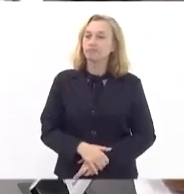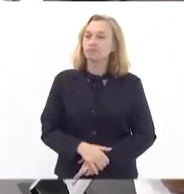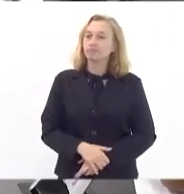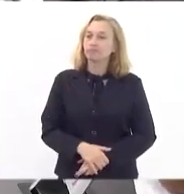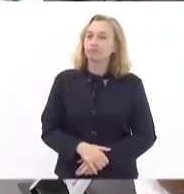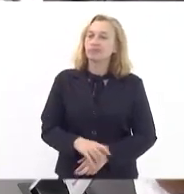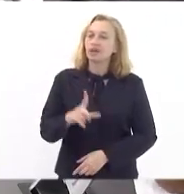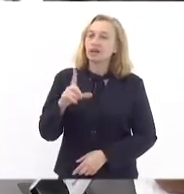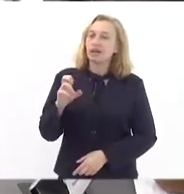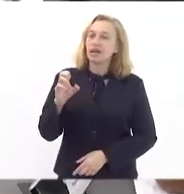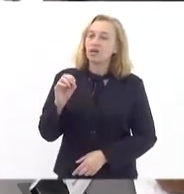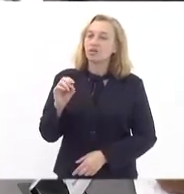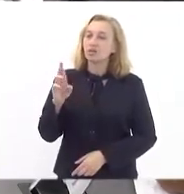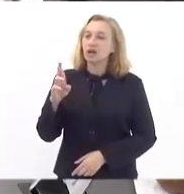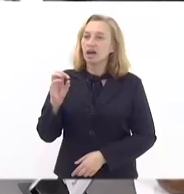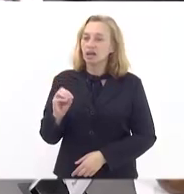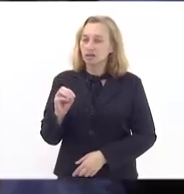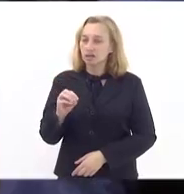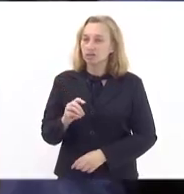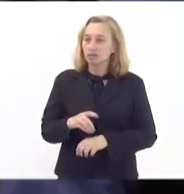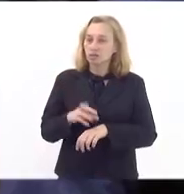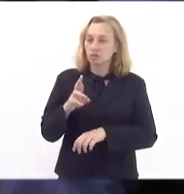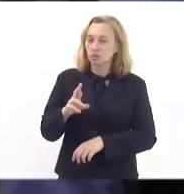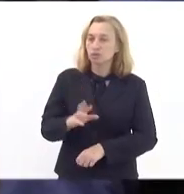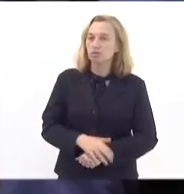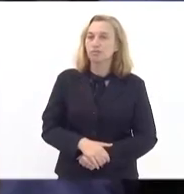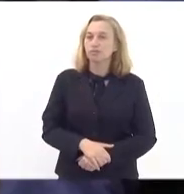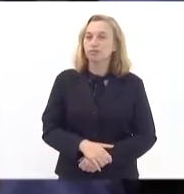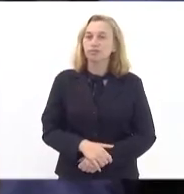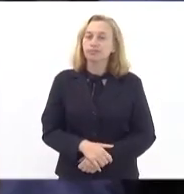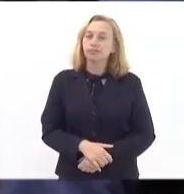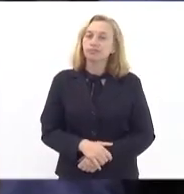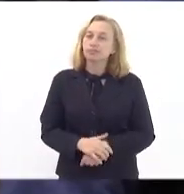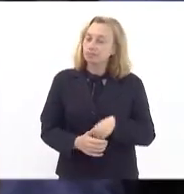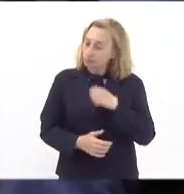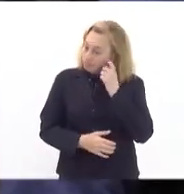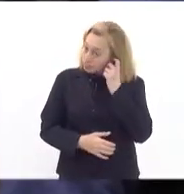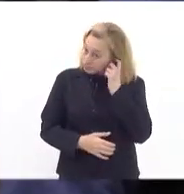Esse é o Leonardo Doutor Leonardo na